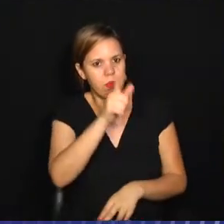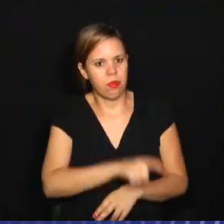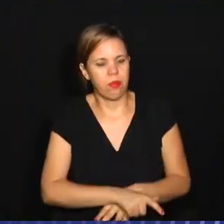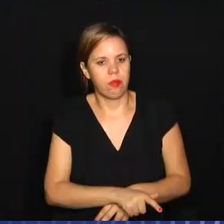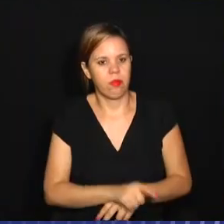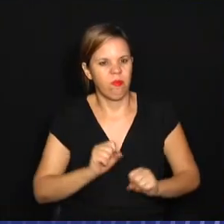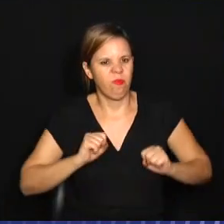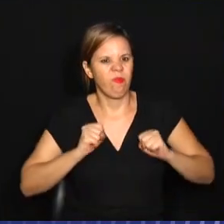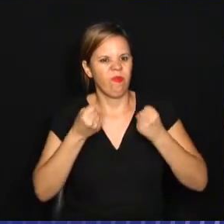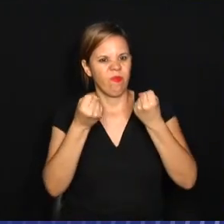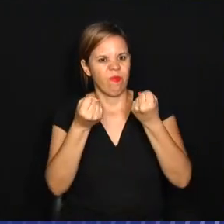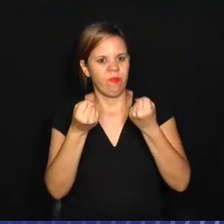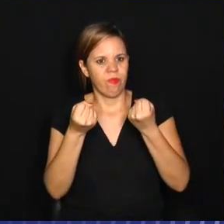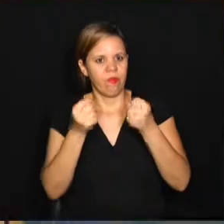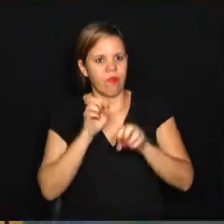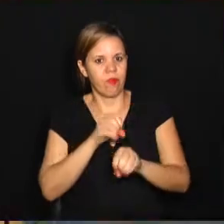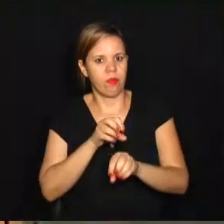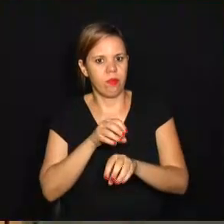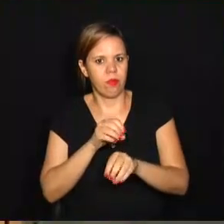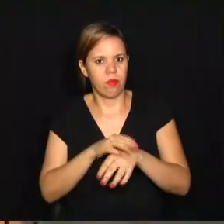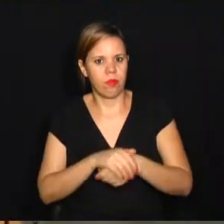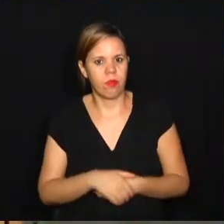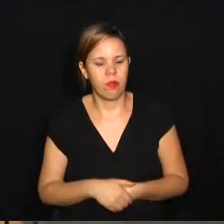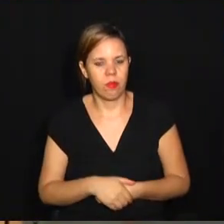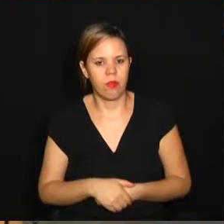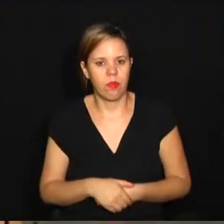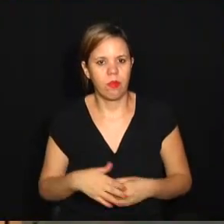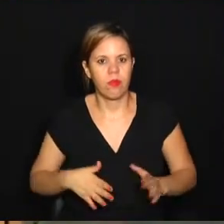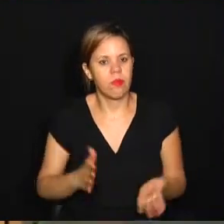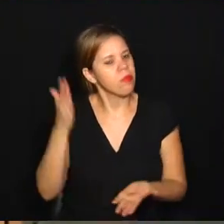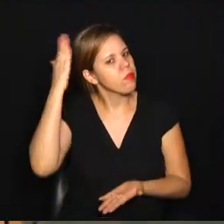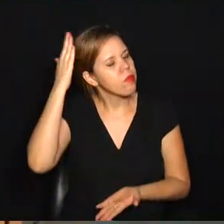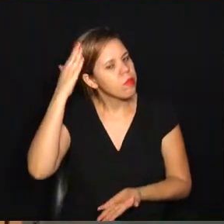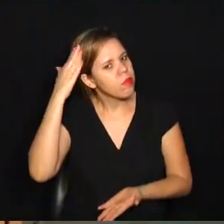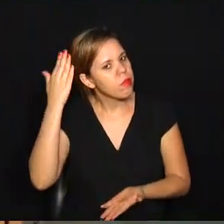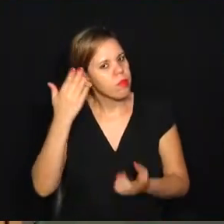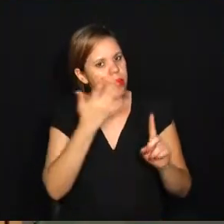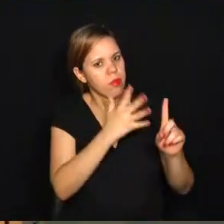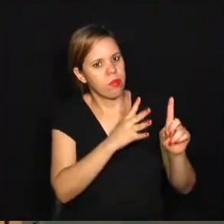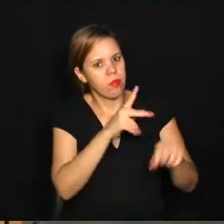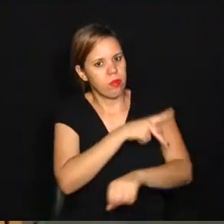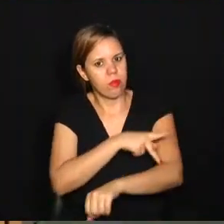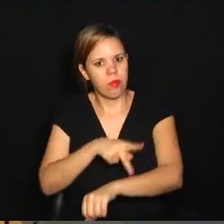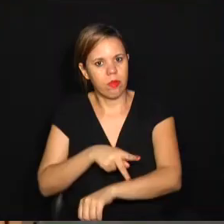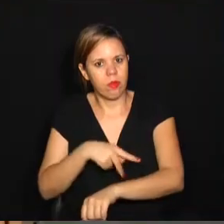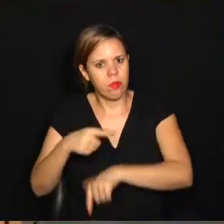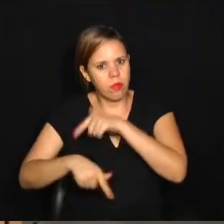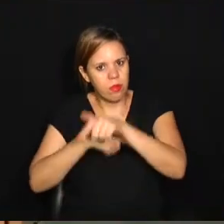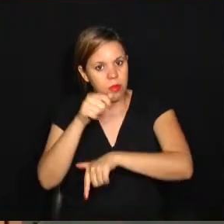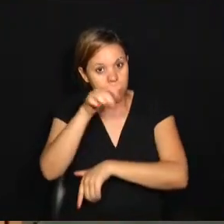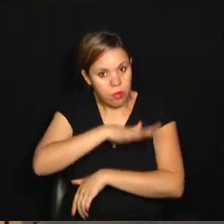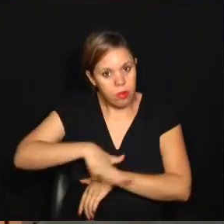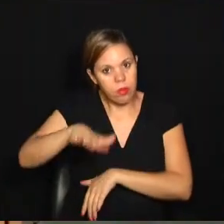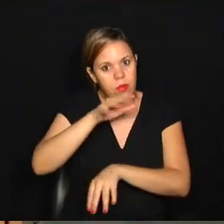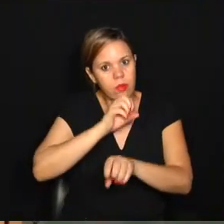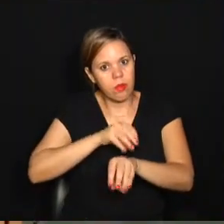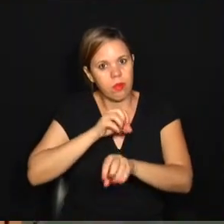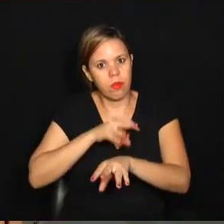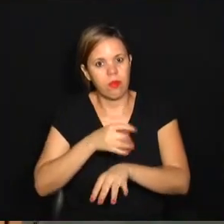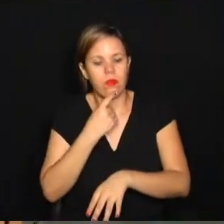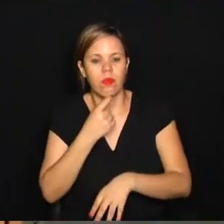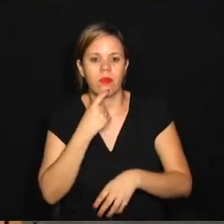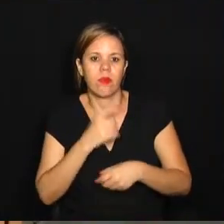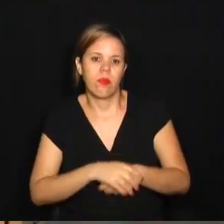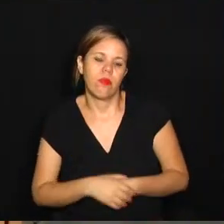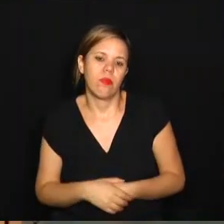grande esforço na educação. Paranaense de Caraíma, homenageada, é pedagoga e trabalhou na área de educação de